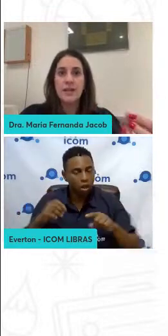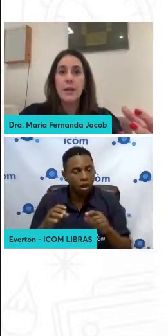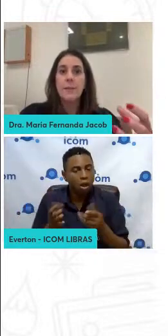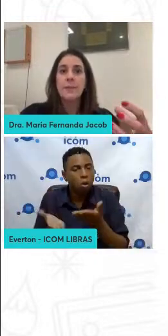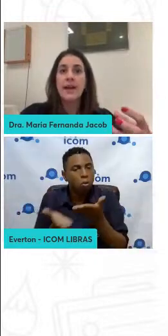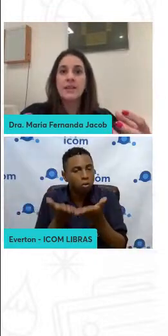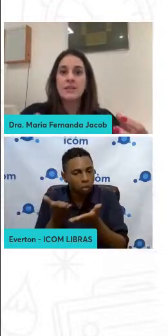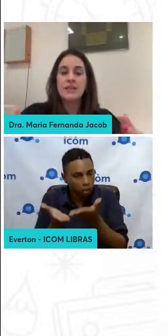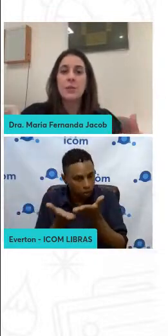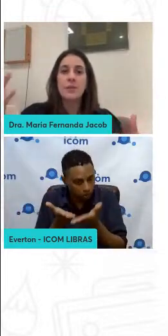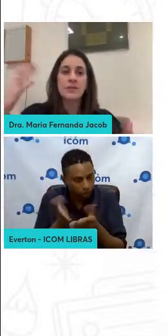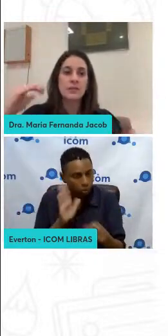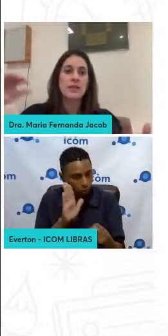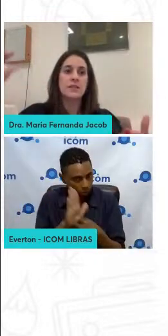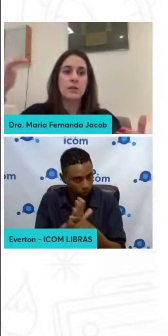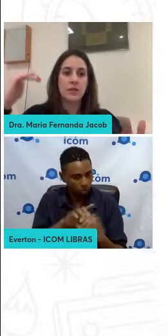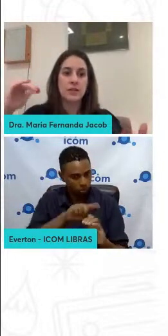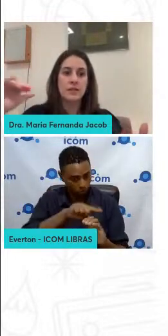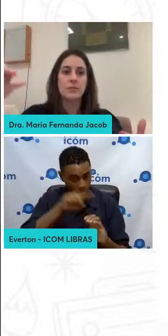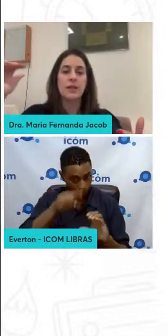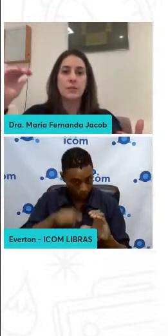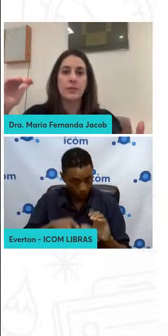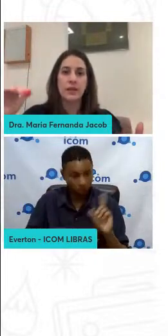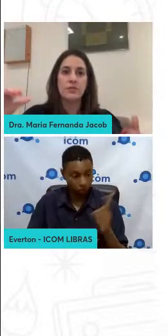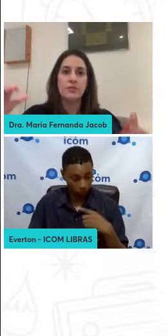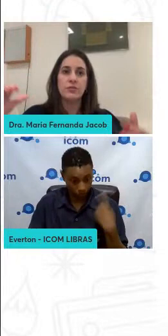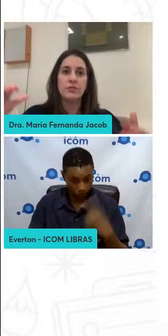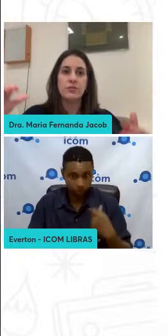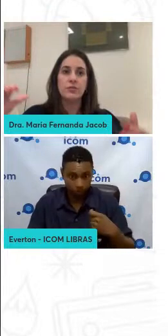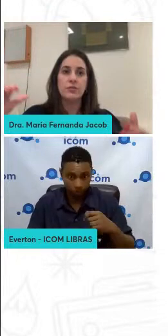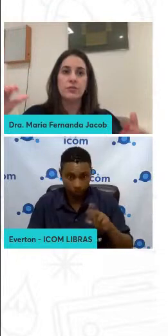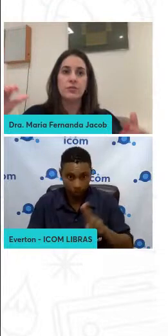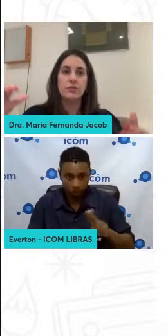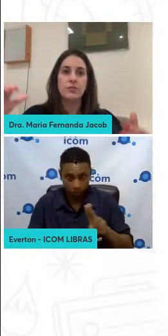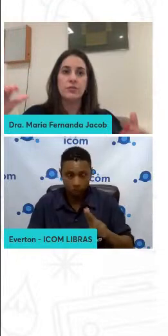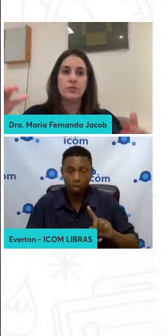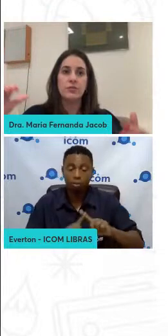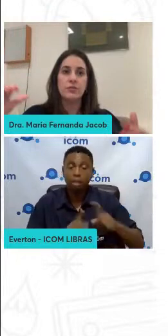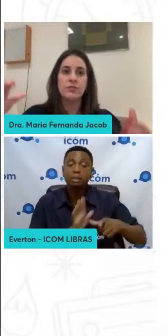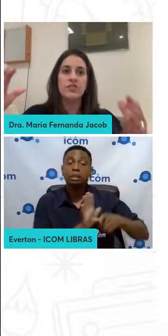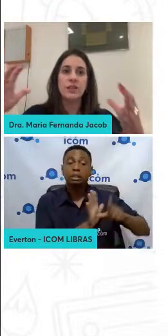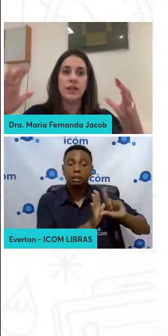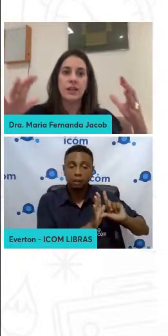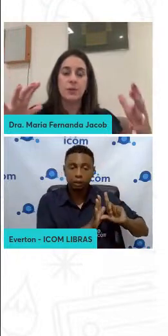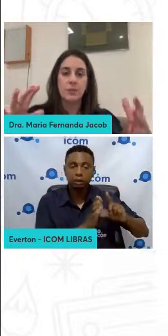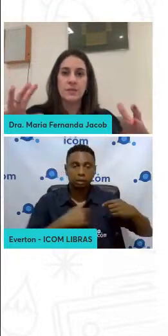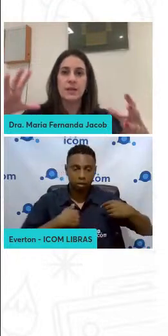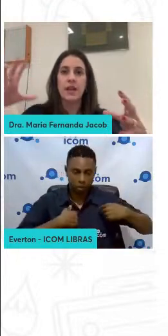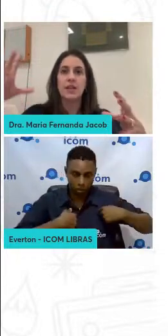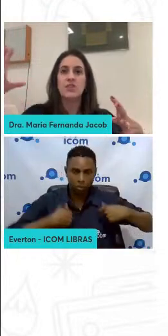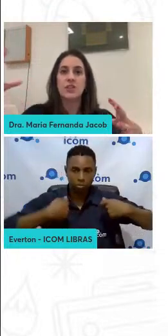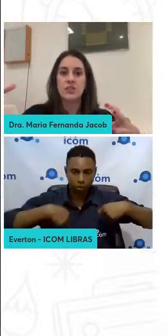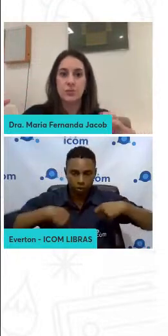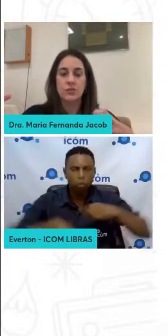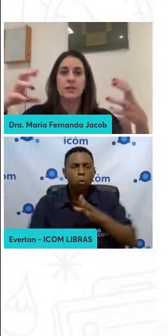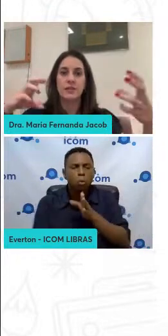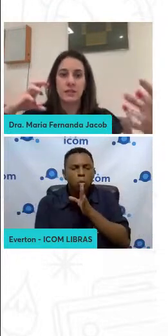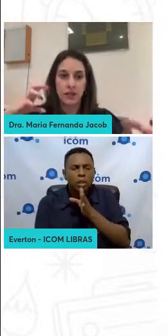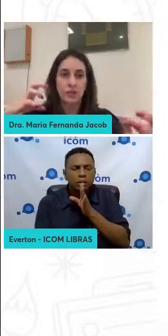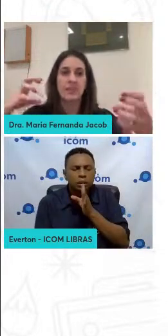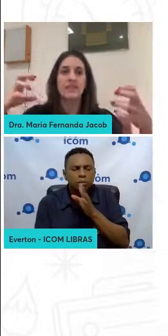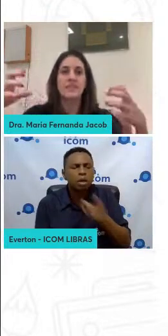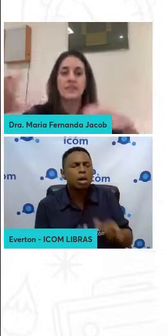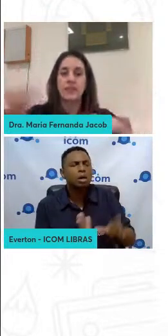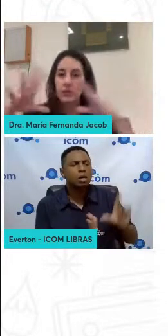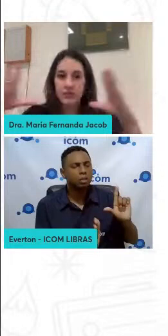utilizar, mas eu preciso ter esse conhecimento prévio, ele está trazendo avaliação,